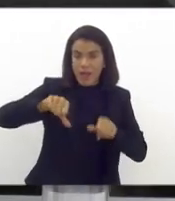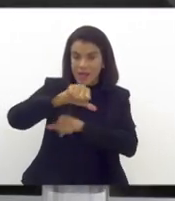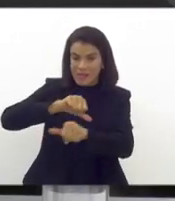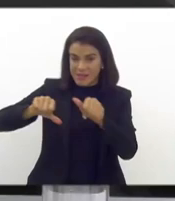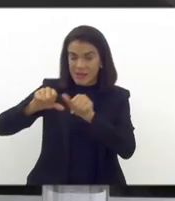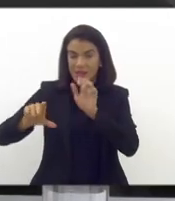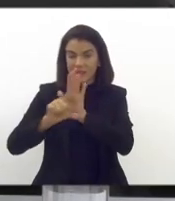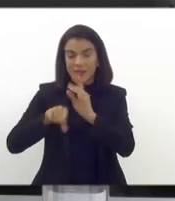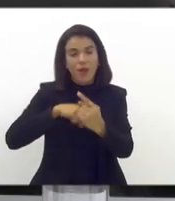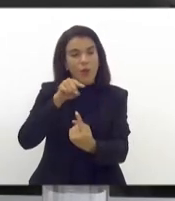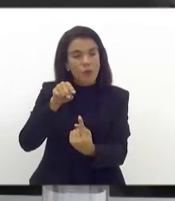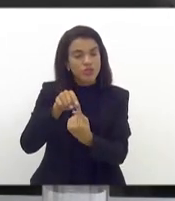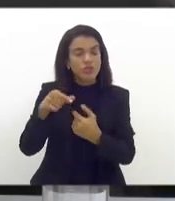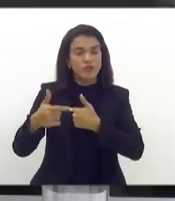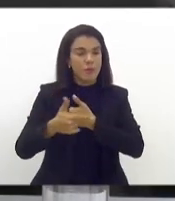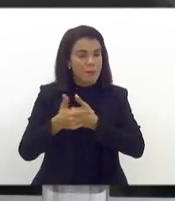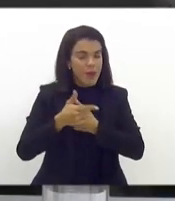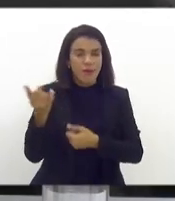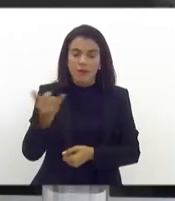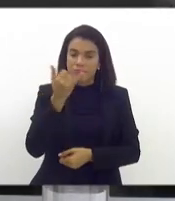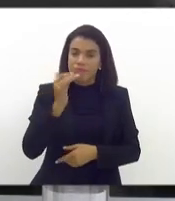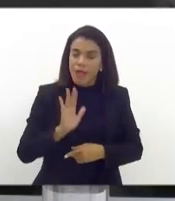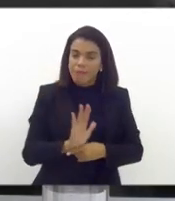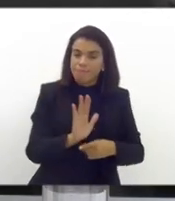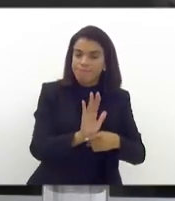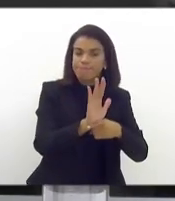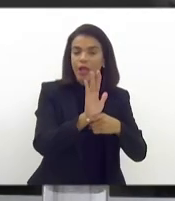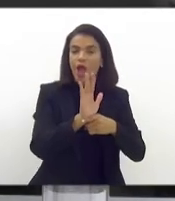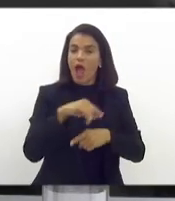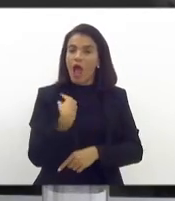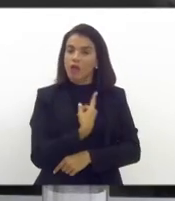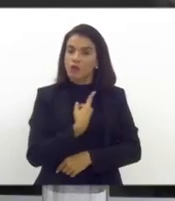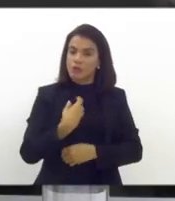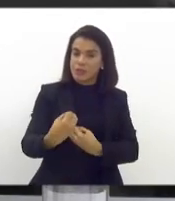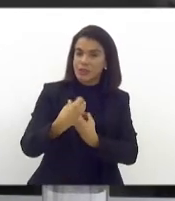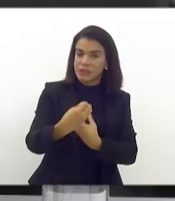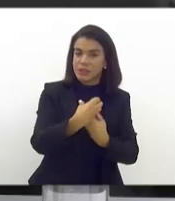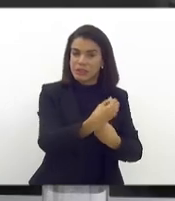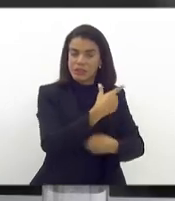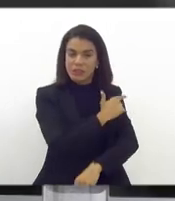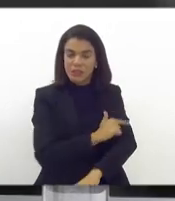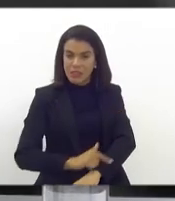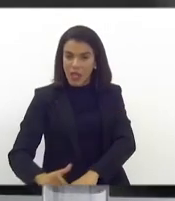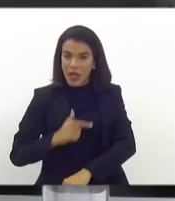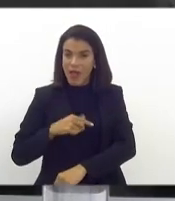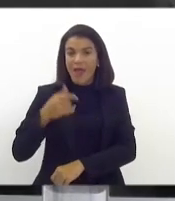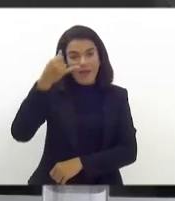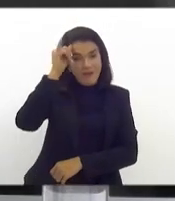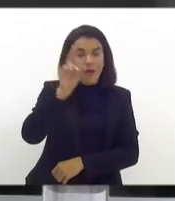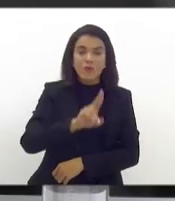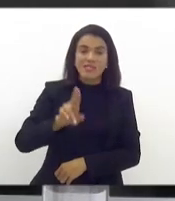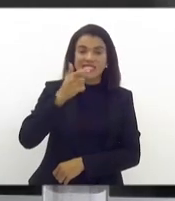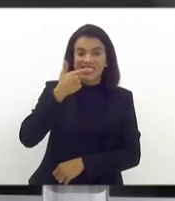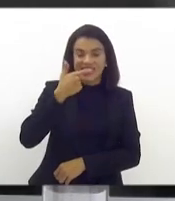lei, ela teve um papel importante para ajudar a nos disciplinar para não usarmos nem a sacola que atualmente é